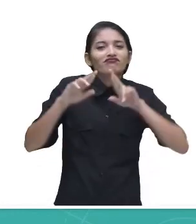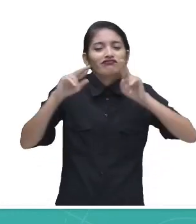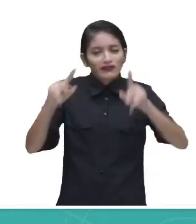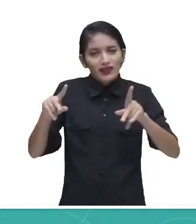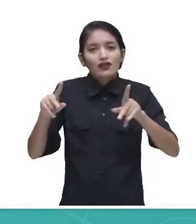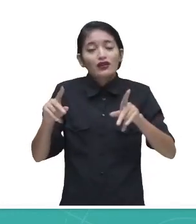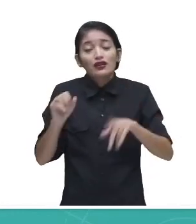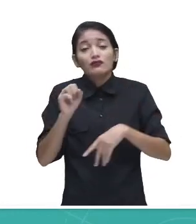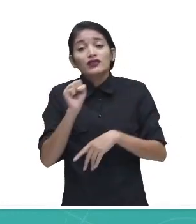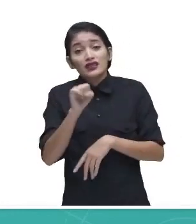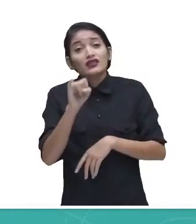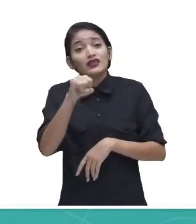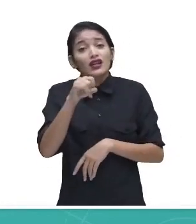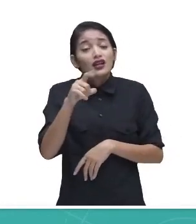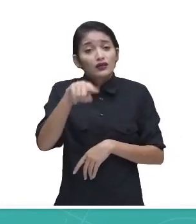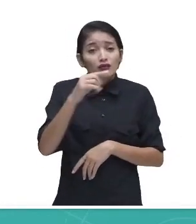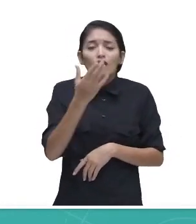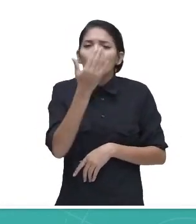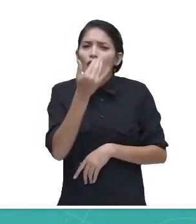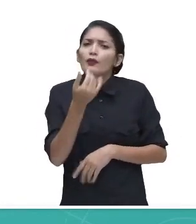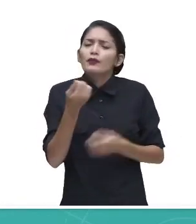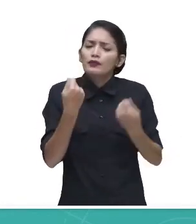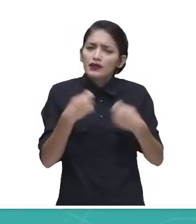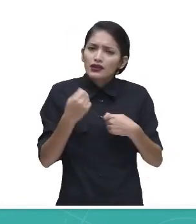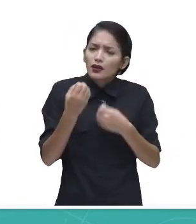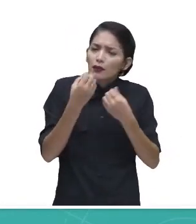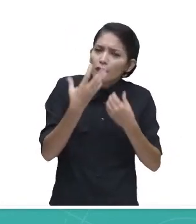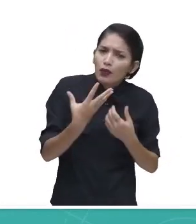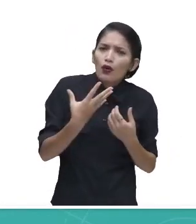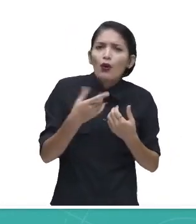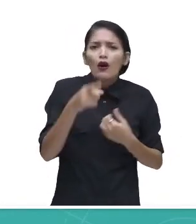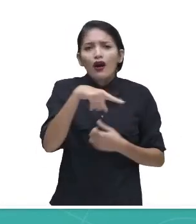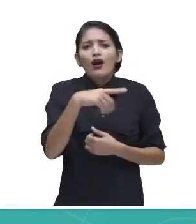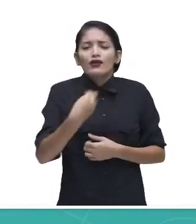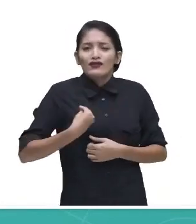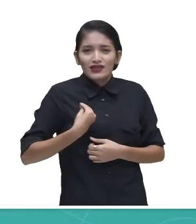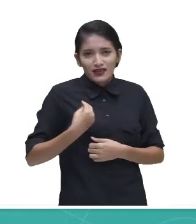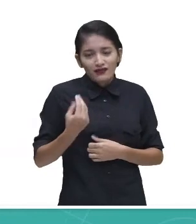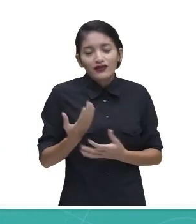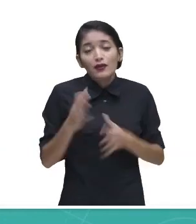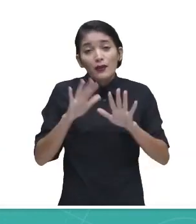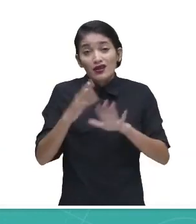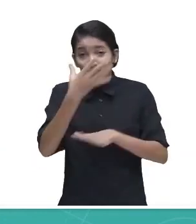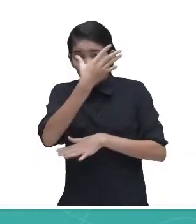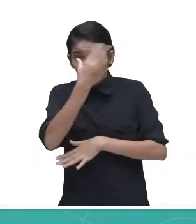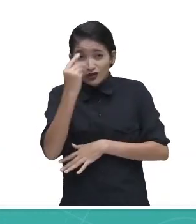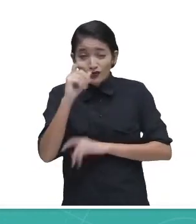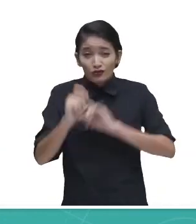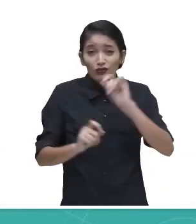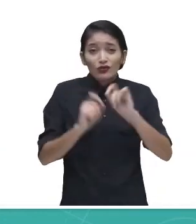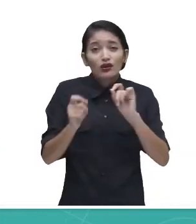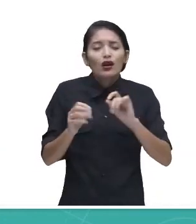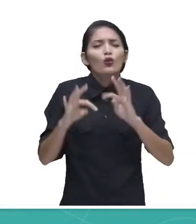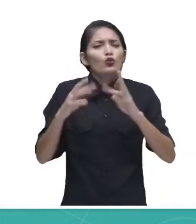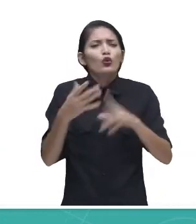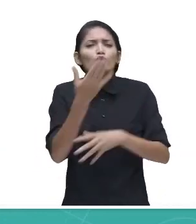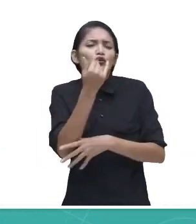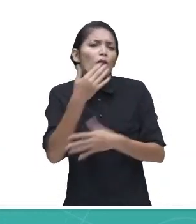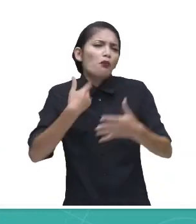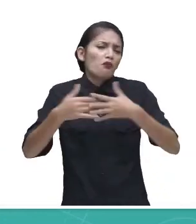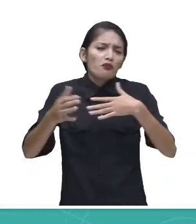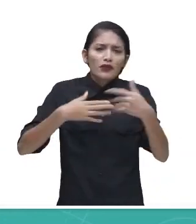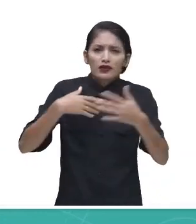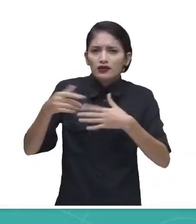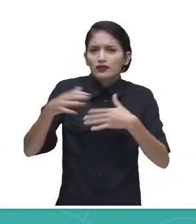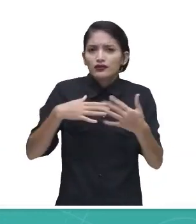sua alimentação deve estar adequada à sua realidade. Mas não esqueça, sempre em toda alimentação, independente